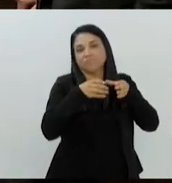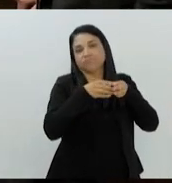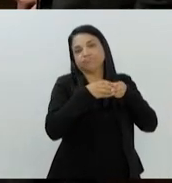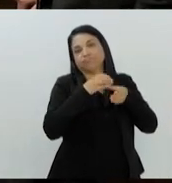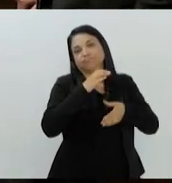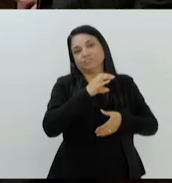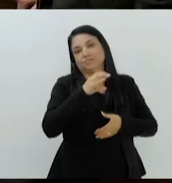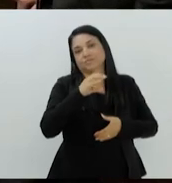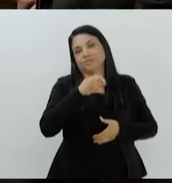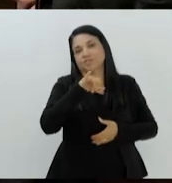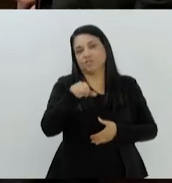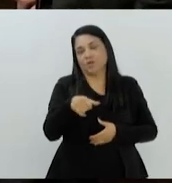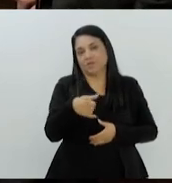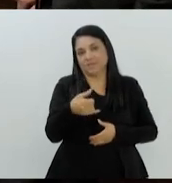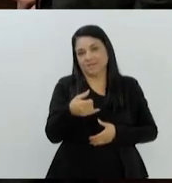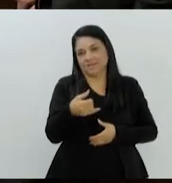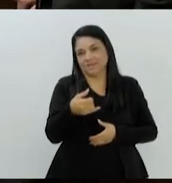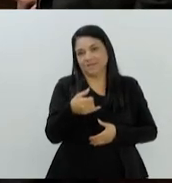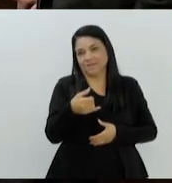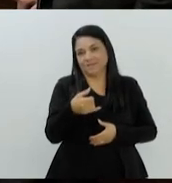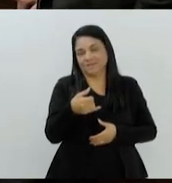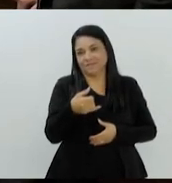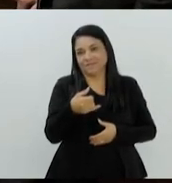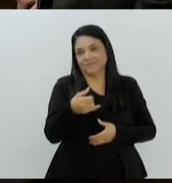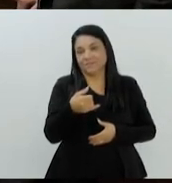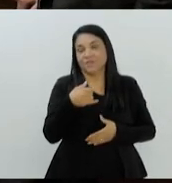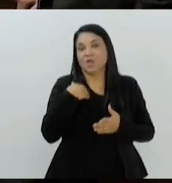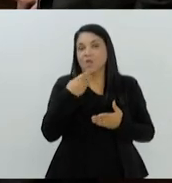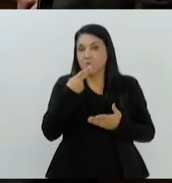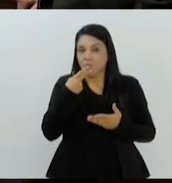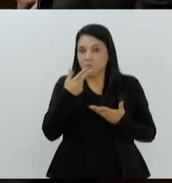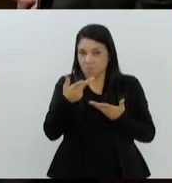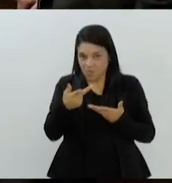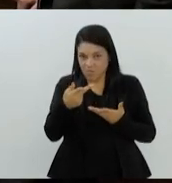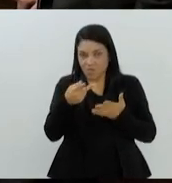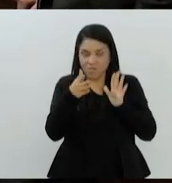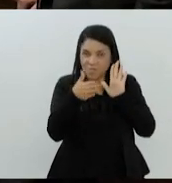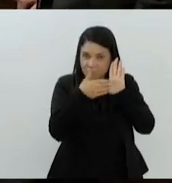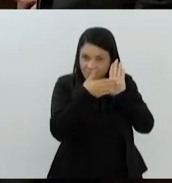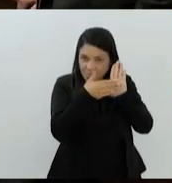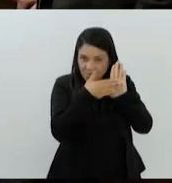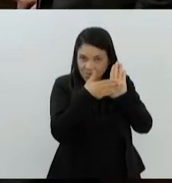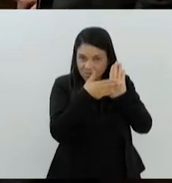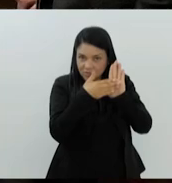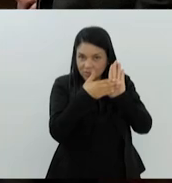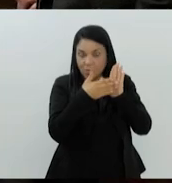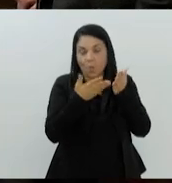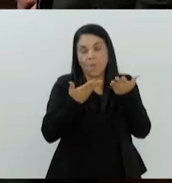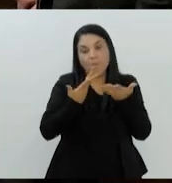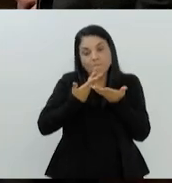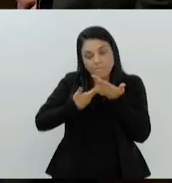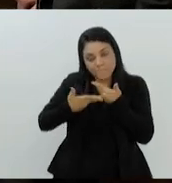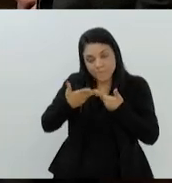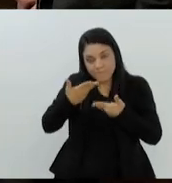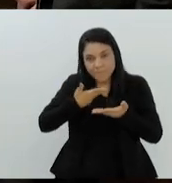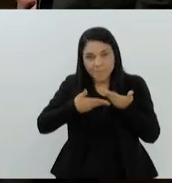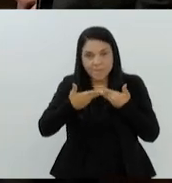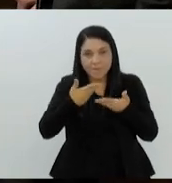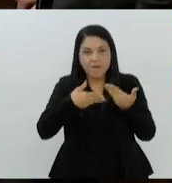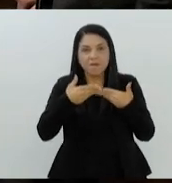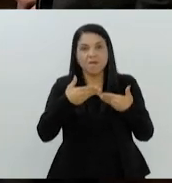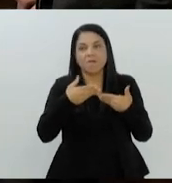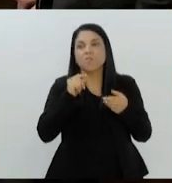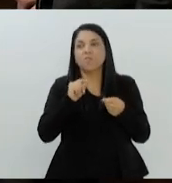Sim, exatamente isso que eu estou tentando falar. O que eu queria lhe propor, deputada Dani, como mediação, era se...